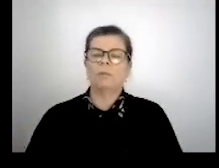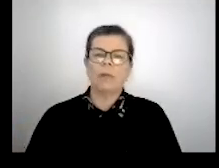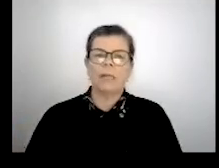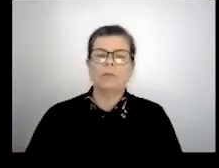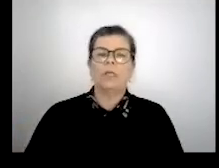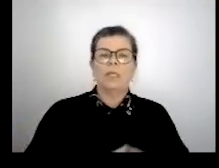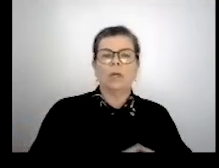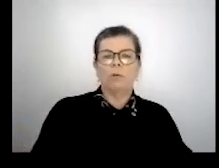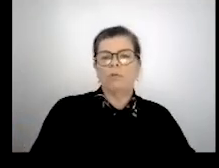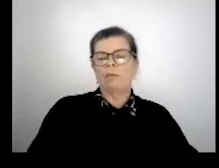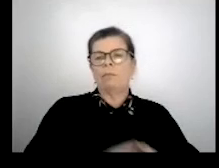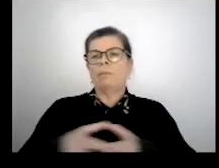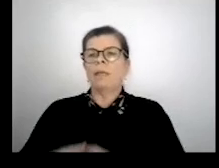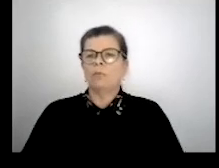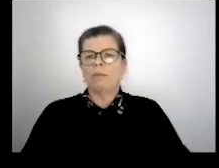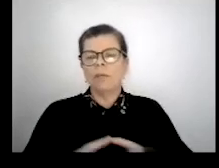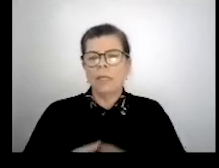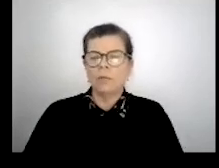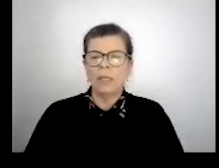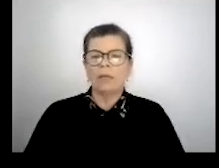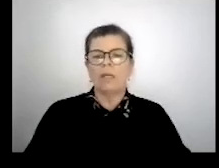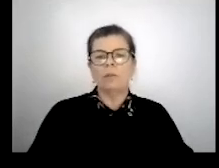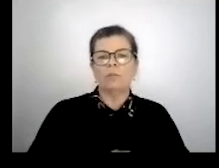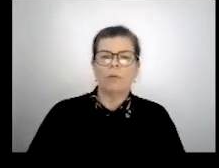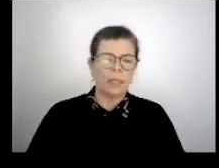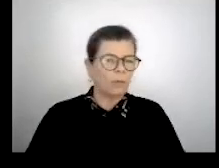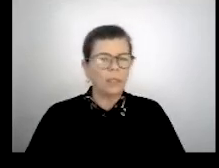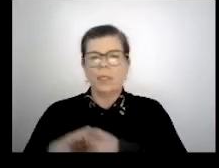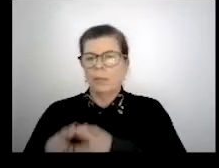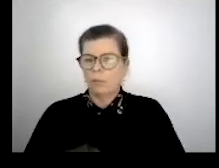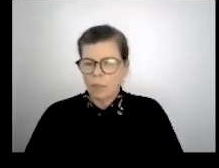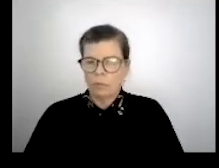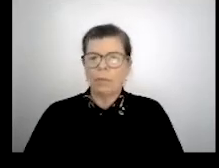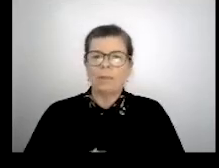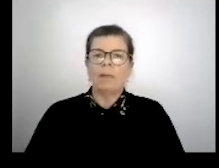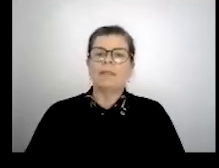2 simulados, já houve um imenso avanço, quem avaliou de fora realmente